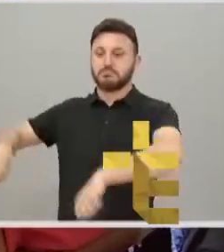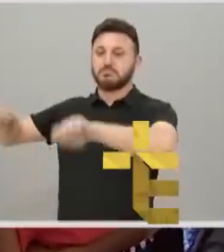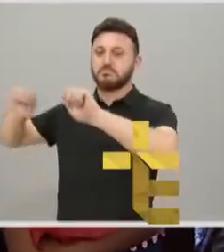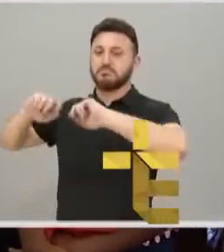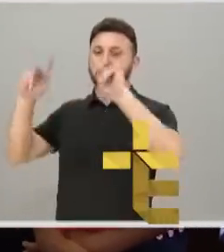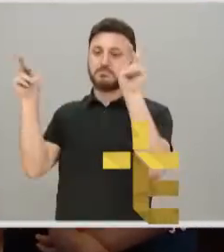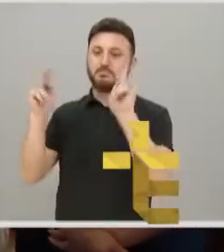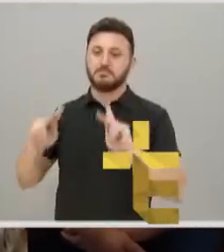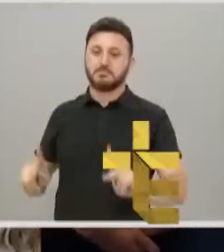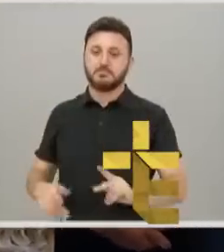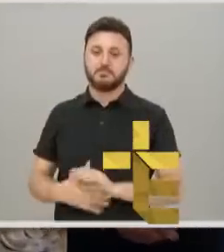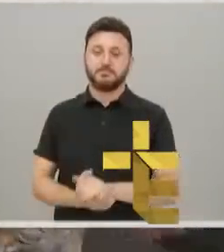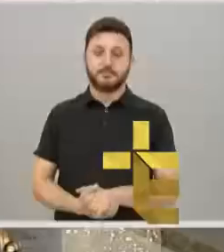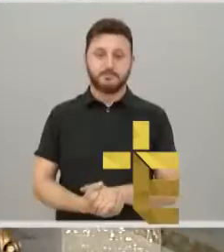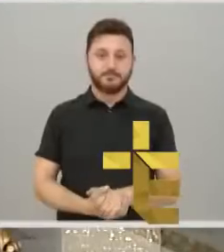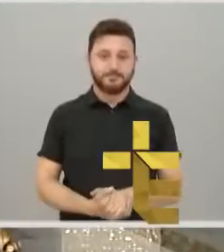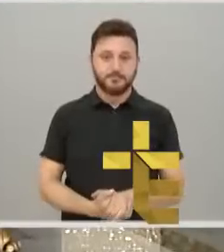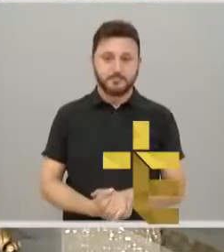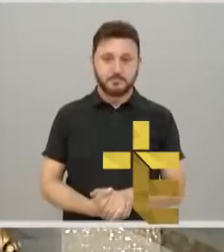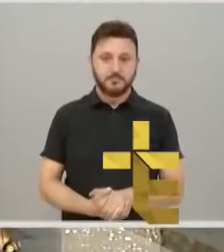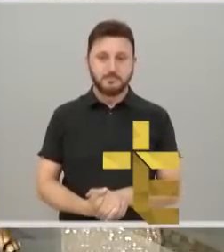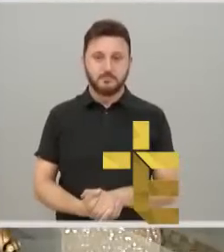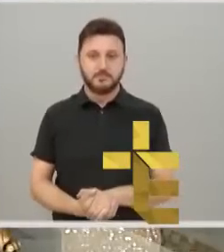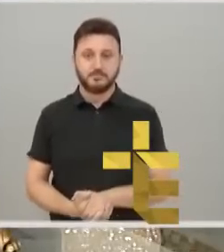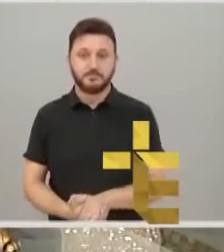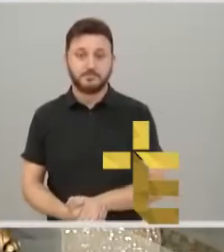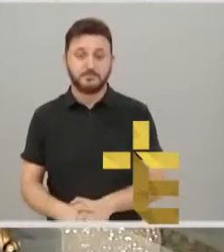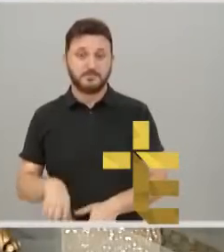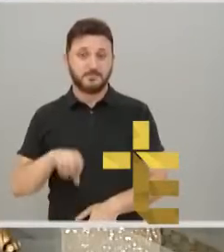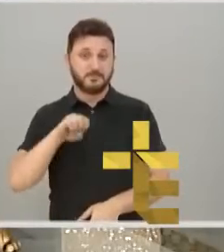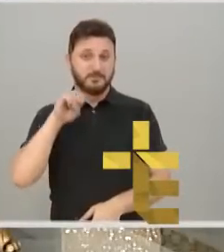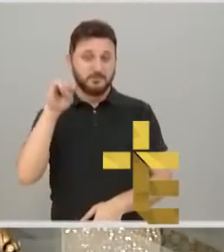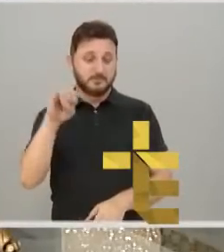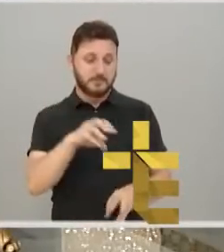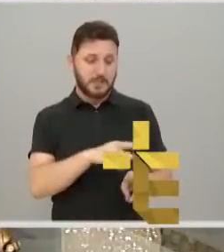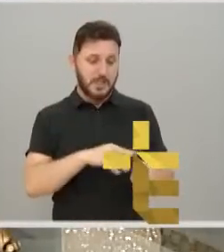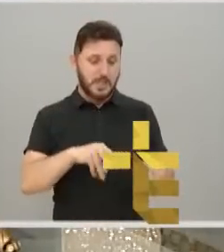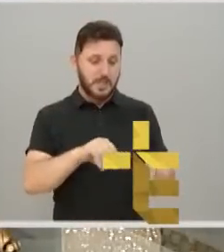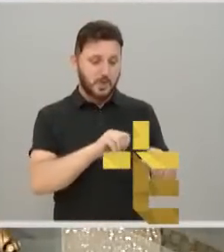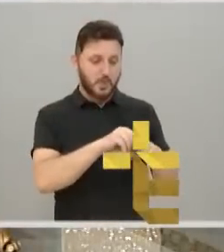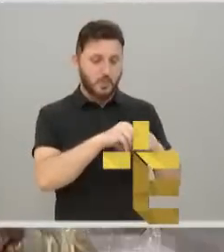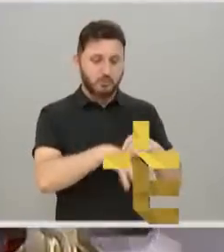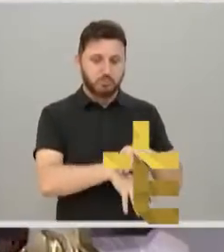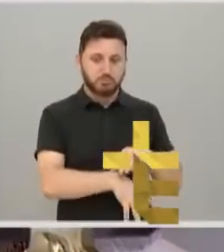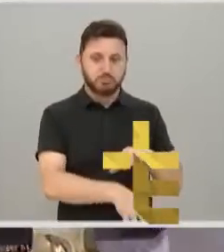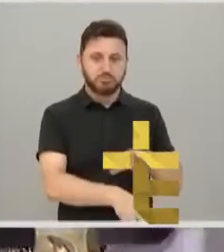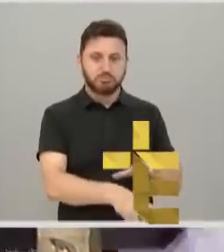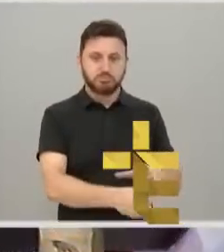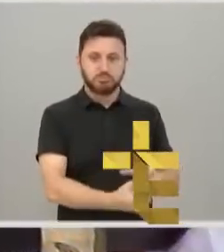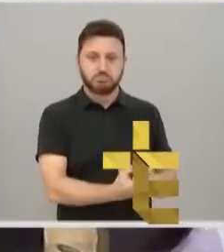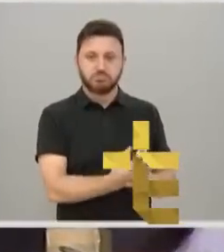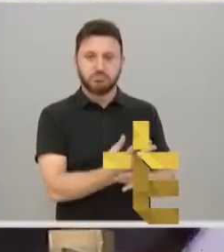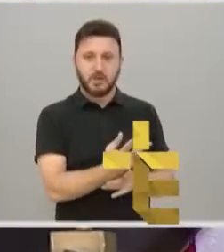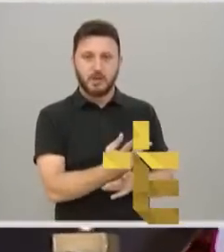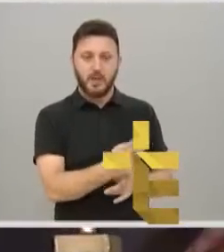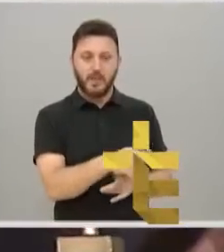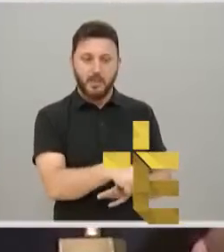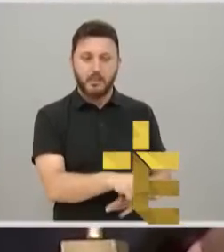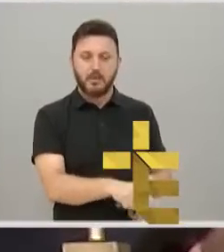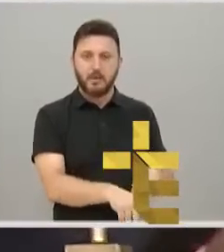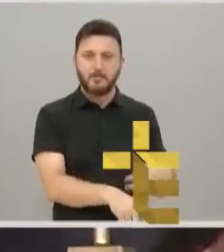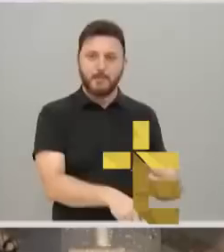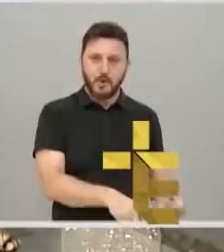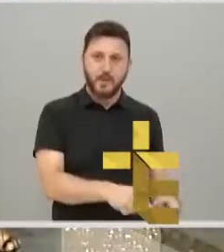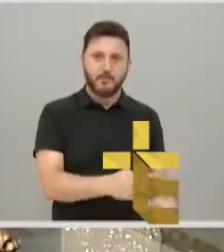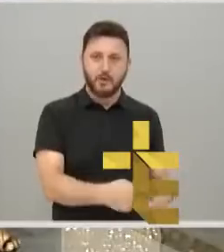mundo, dai-nos a paz. Se o grão de trigo não cair da terra, não morrer,